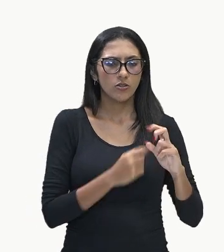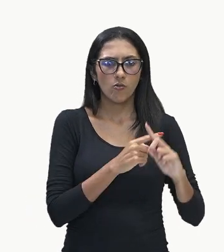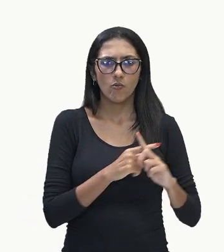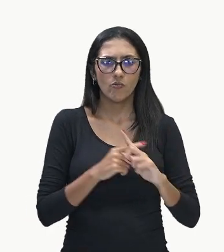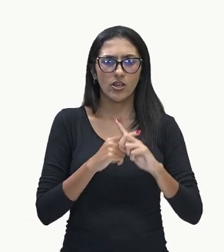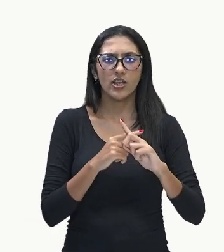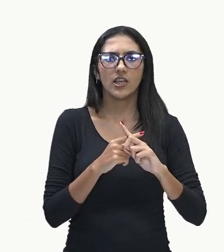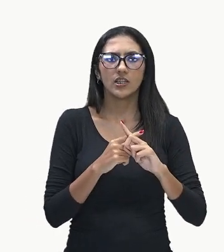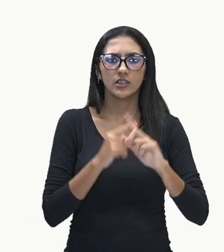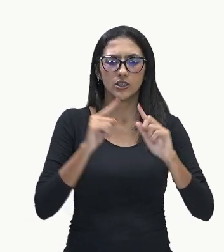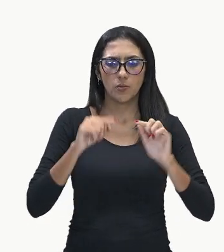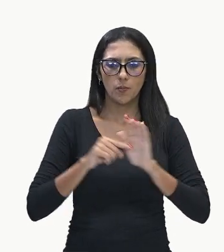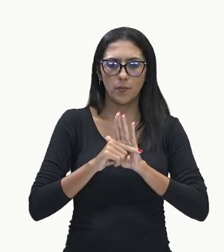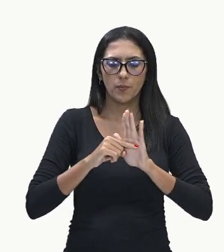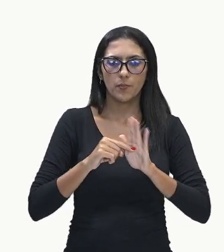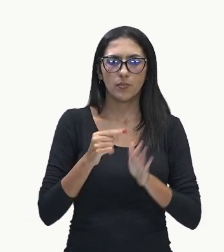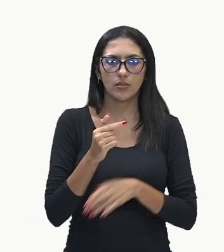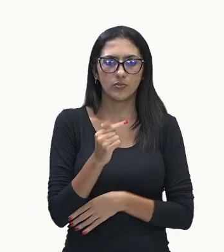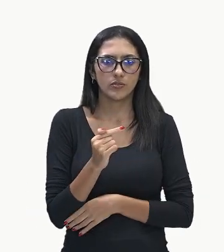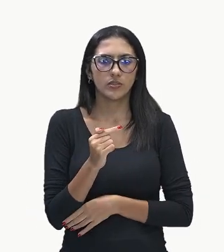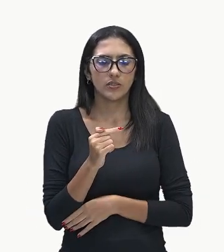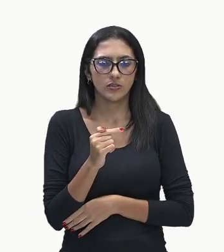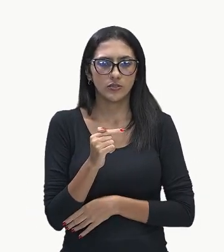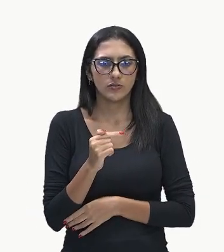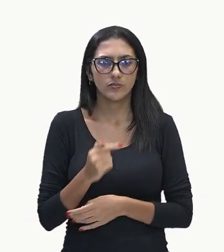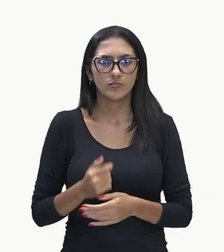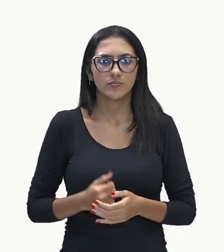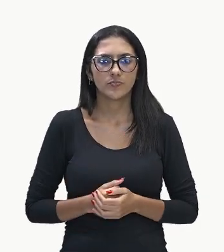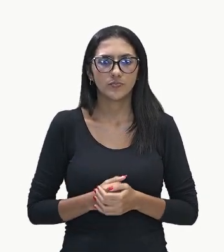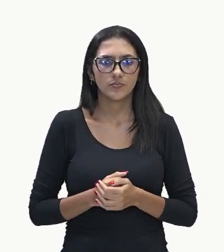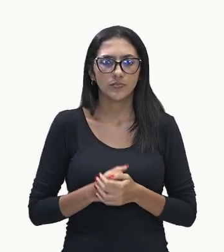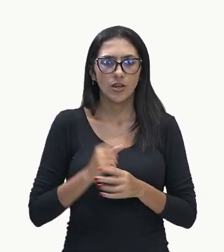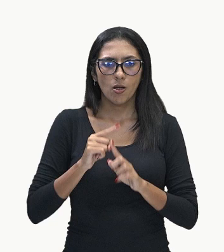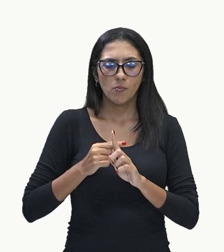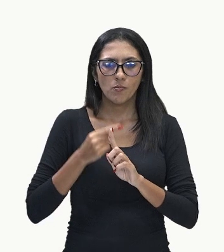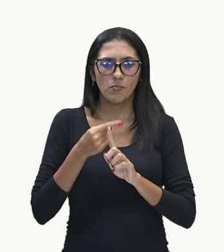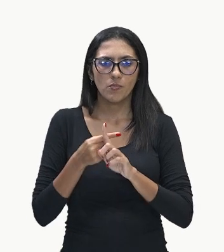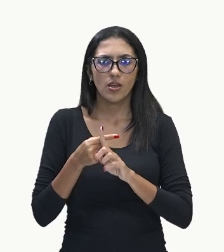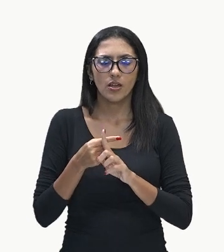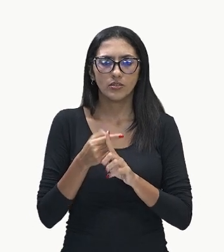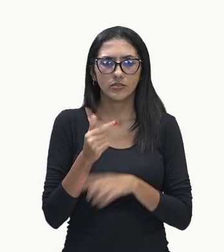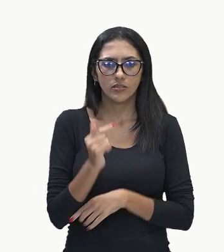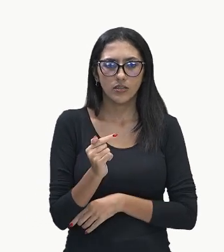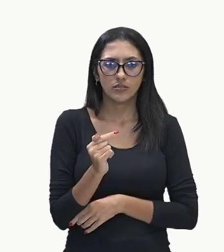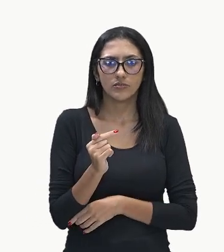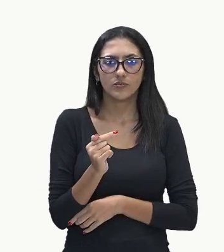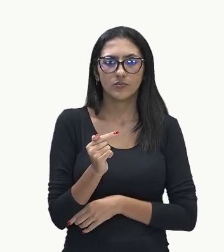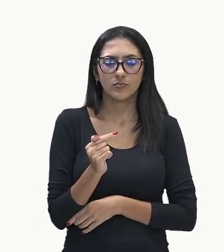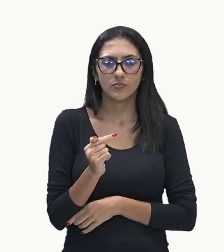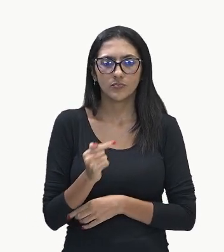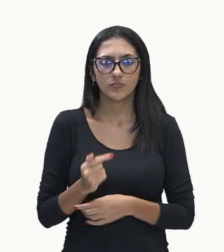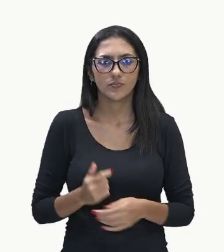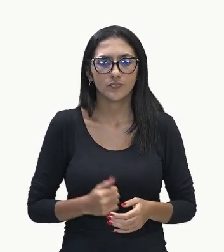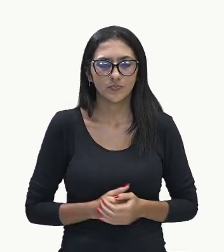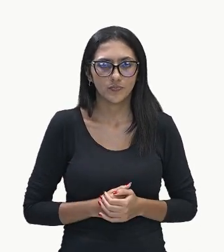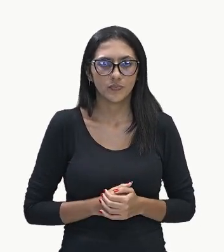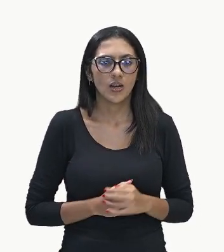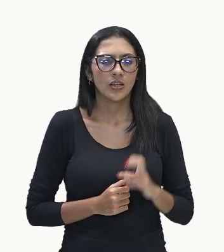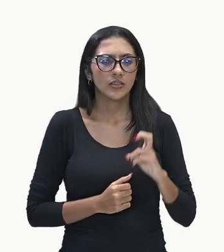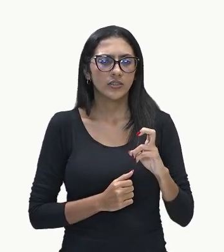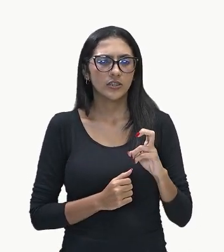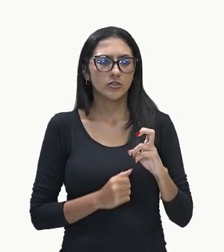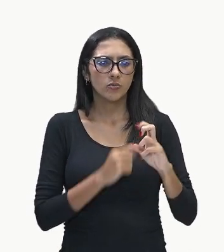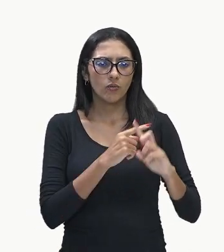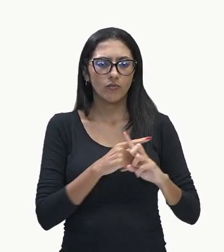7, mais quem? Mais 7. 5 vezes 7,